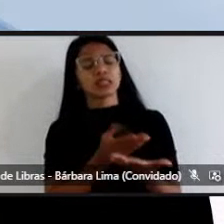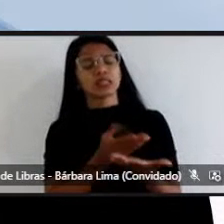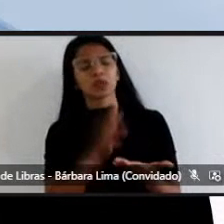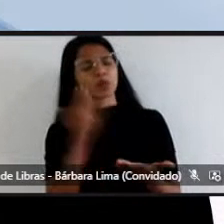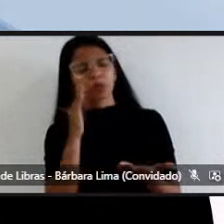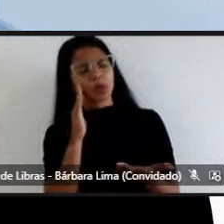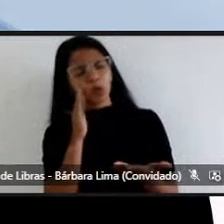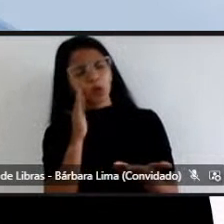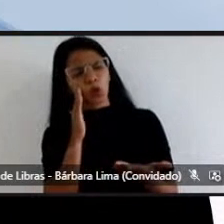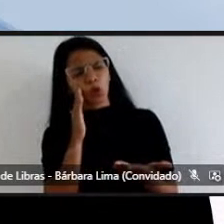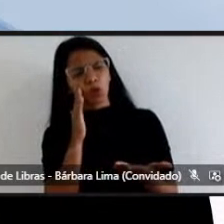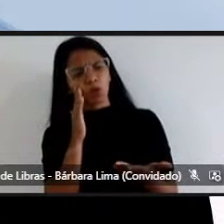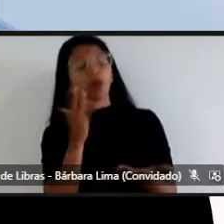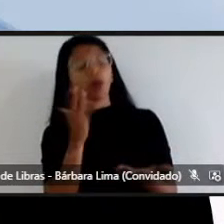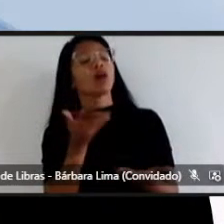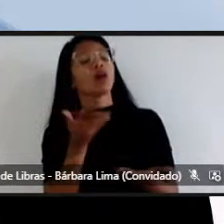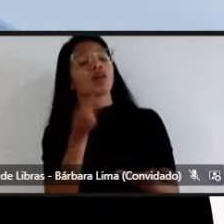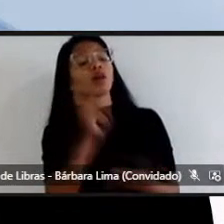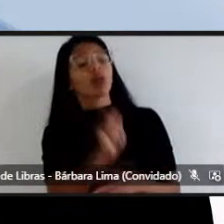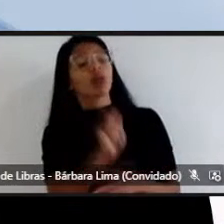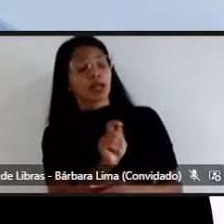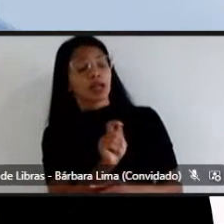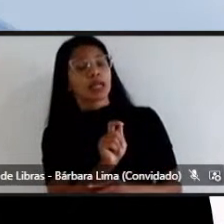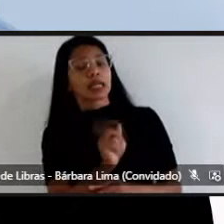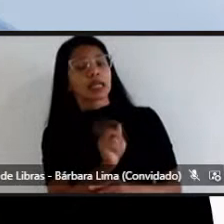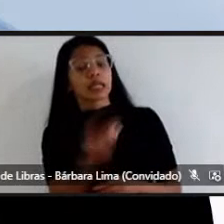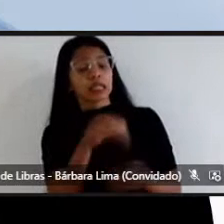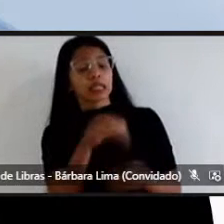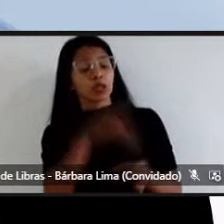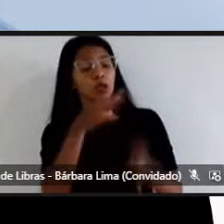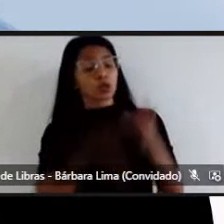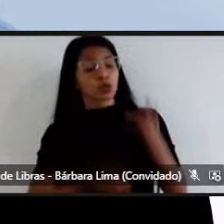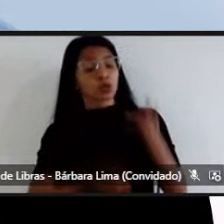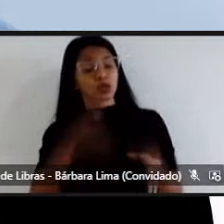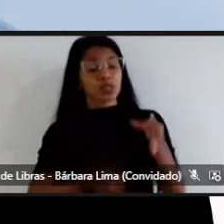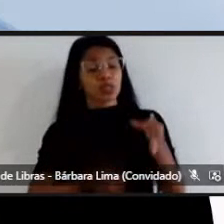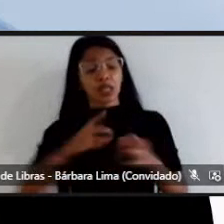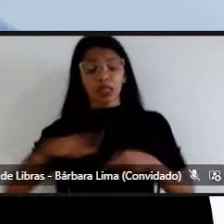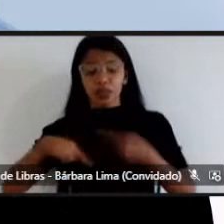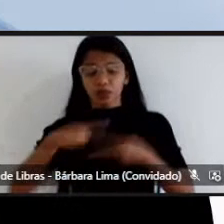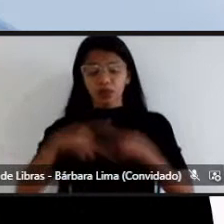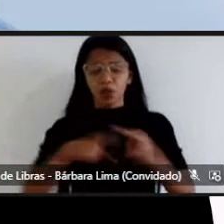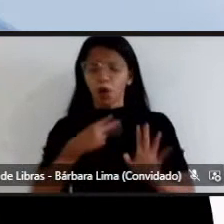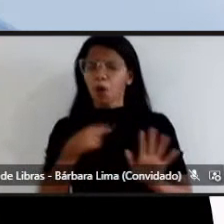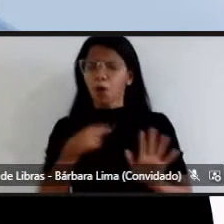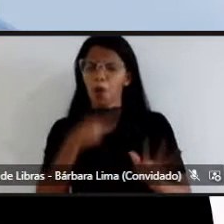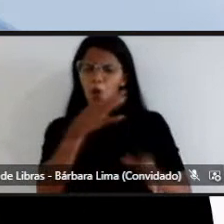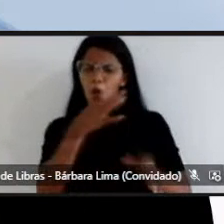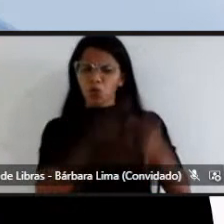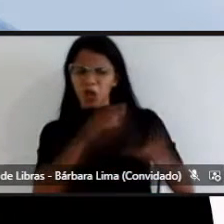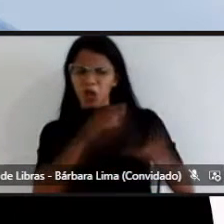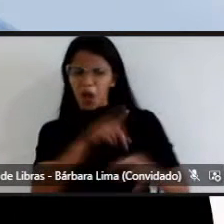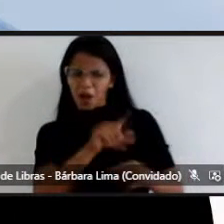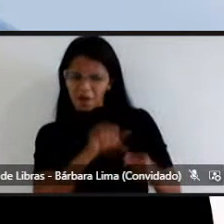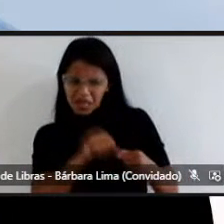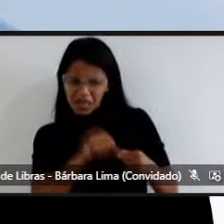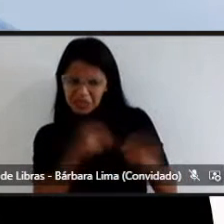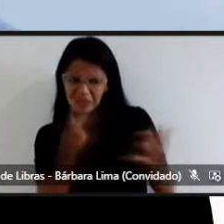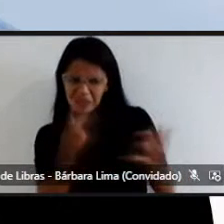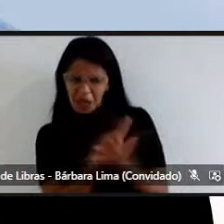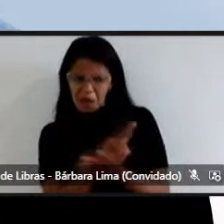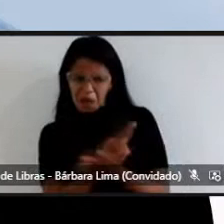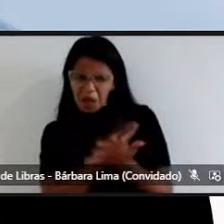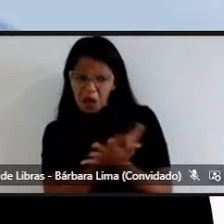agora, eu quero dizer para vocês que dentro da justiça restaurativa, você não deve julgar uma pessoa pelo que ela fez, pelos erros que ela